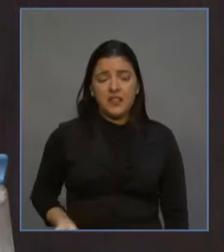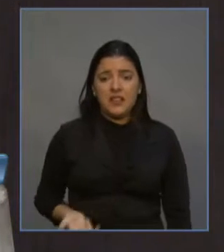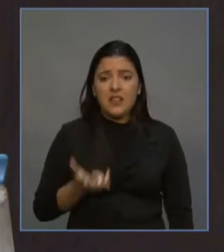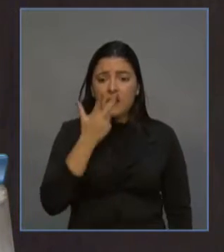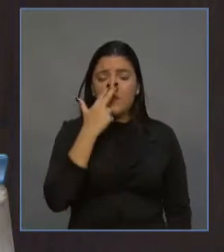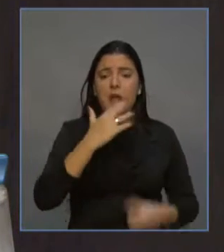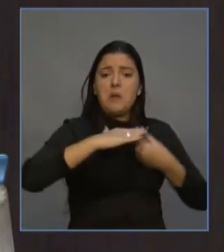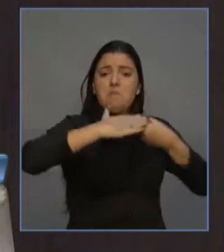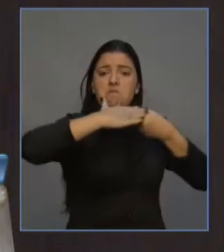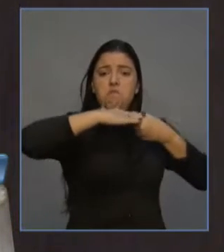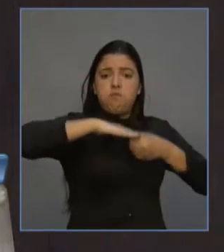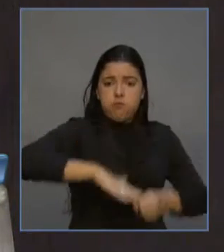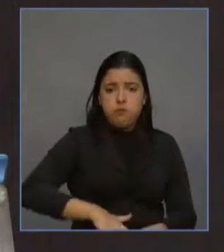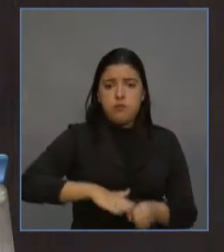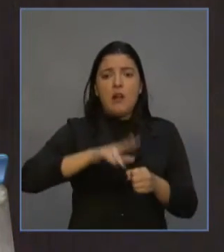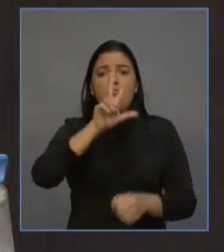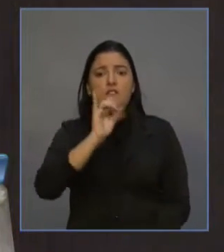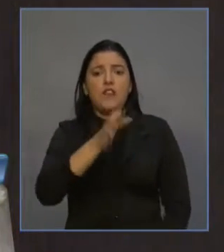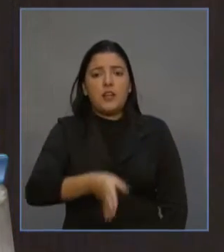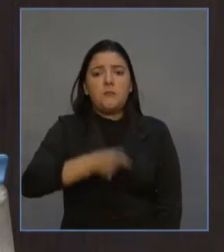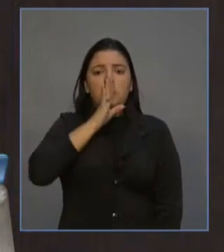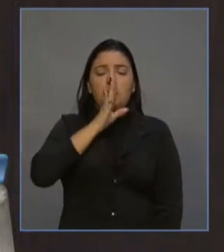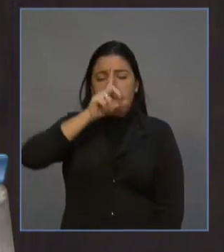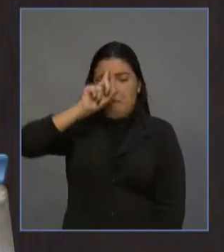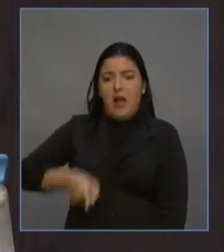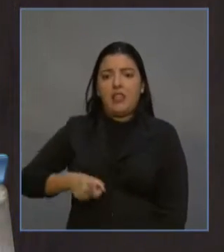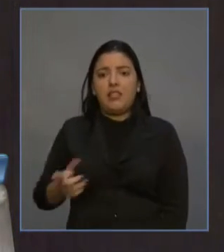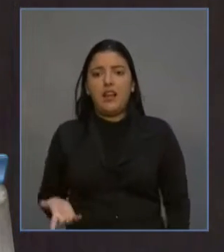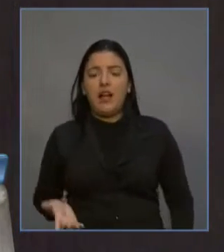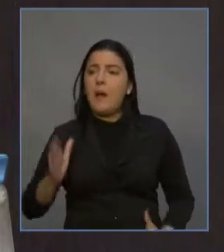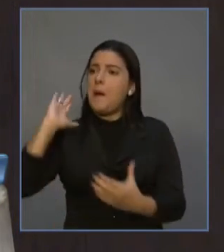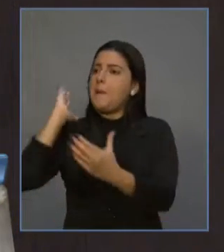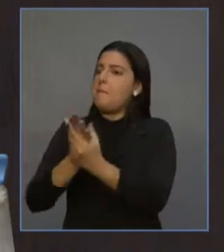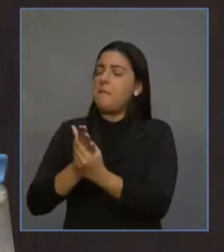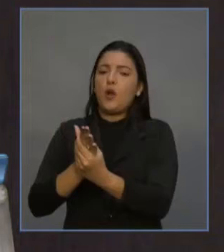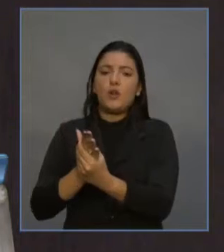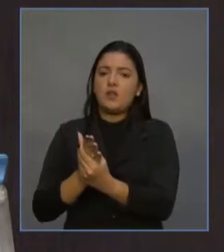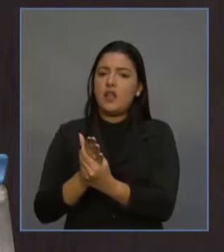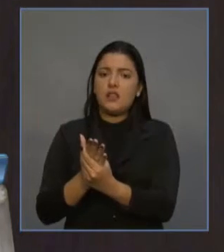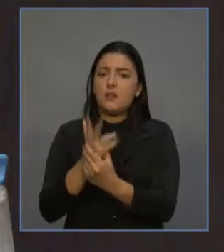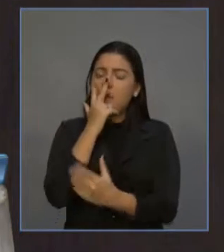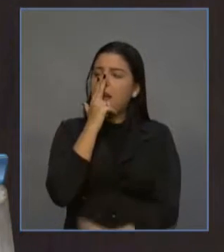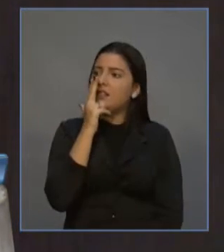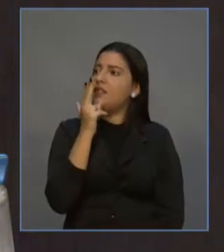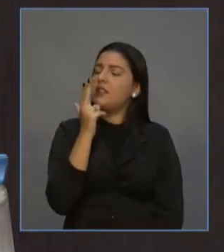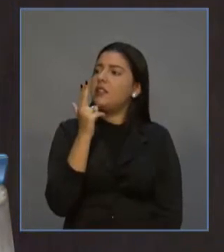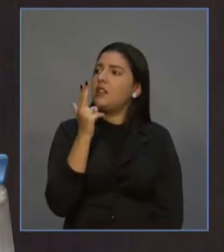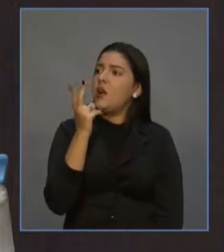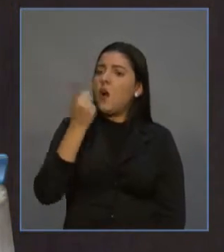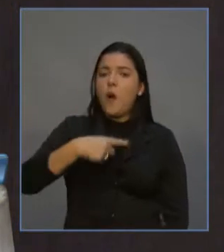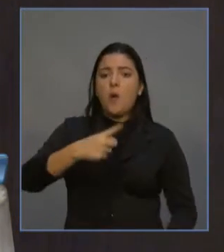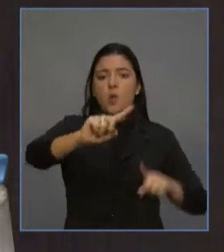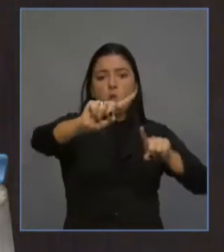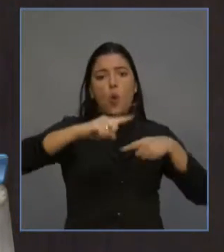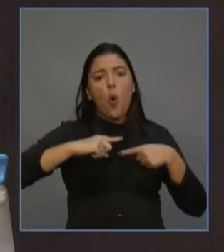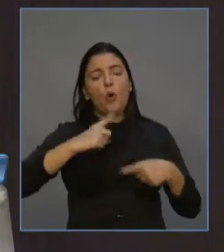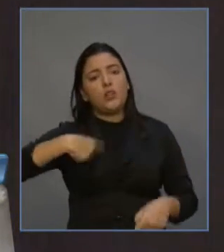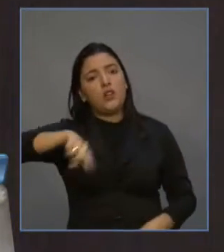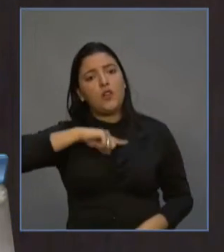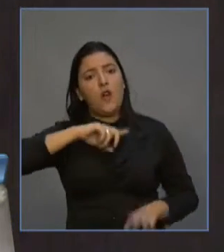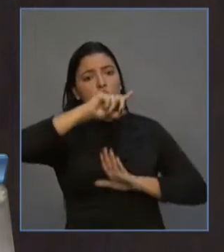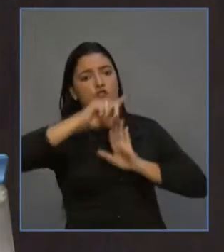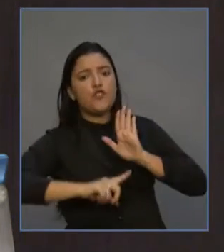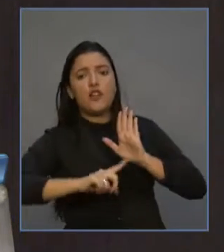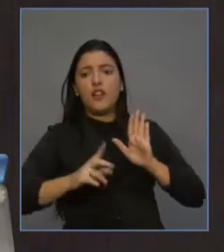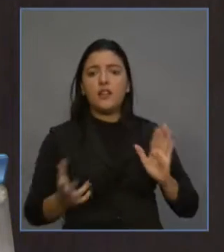invisibilizar, ele vai nos silenciar, ele vai abrir um processo de arbítrio contra nós, de